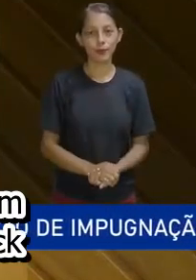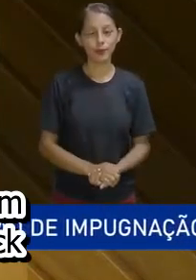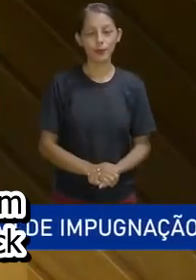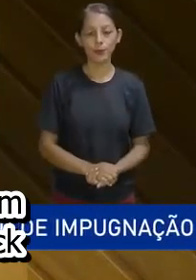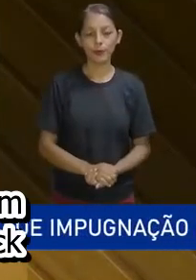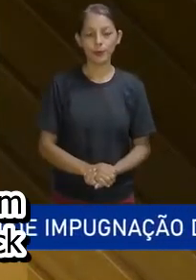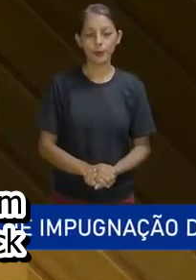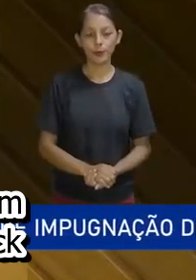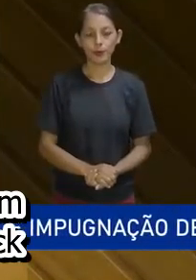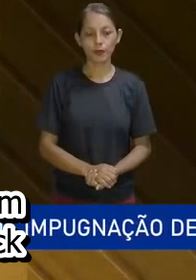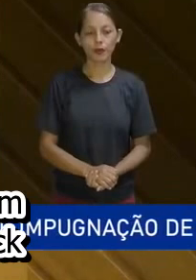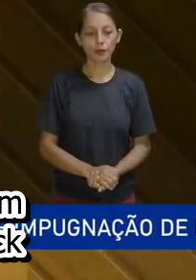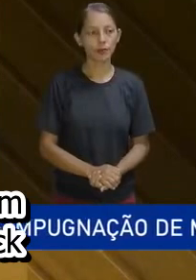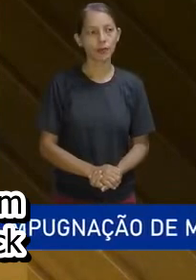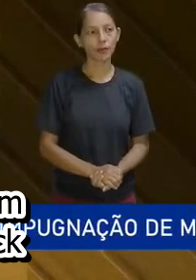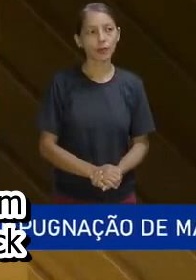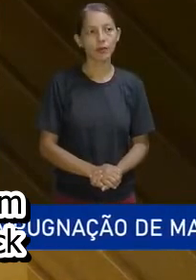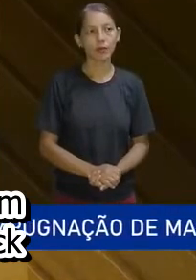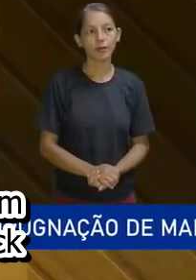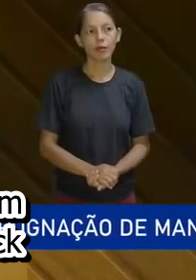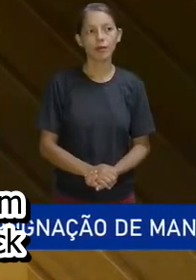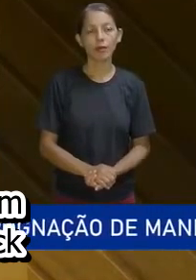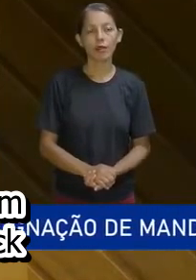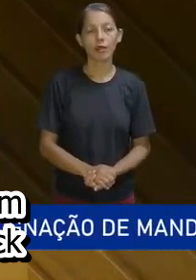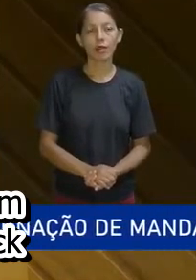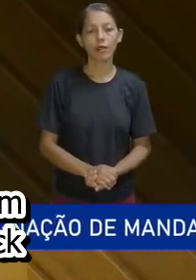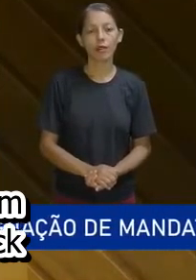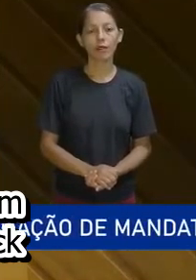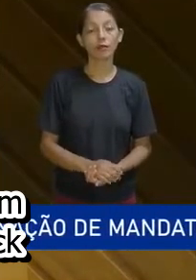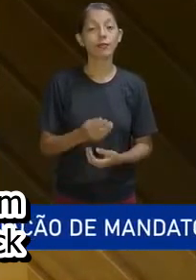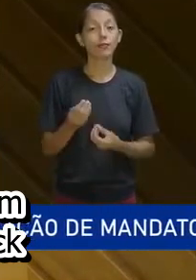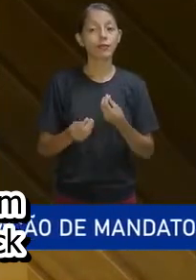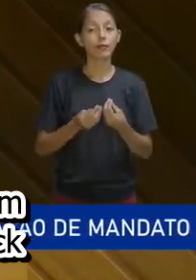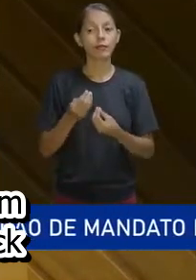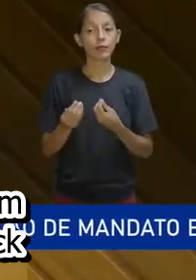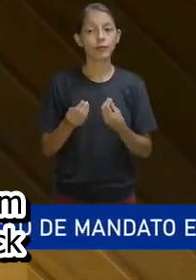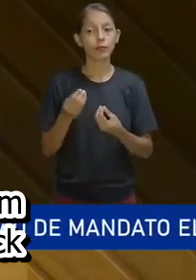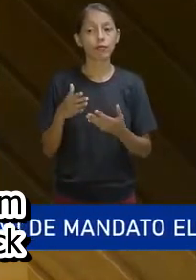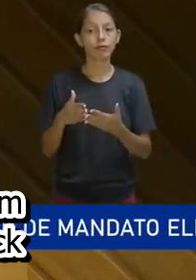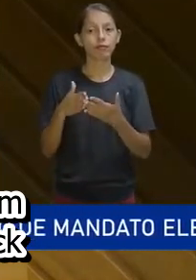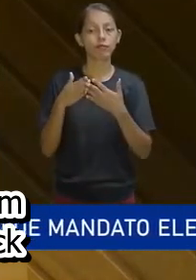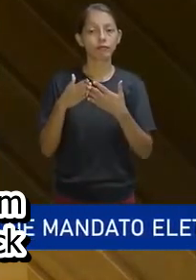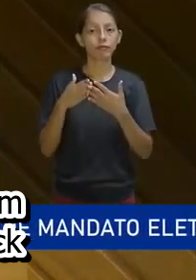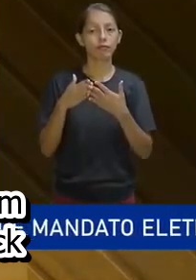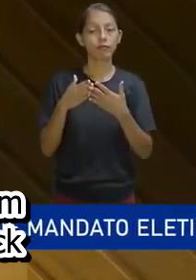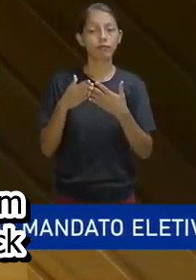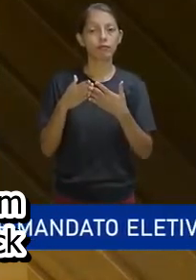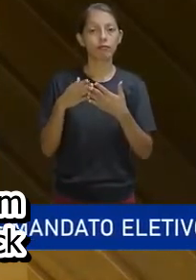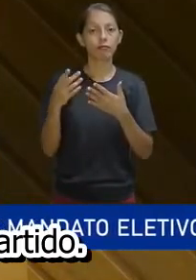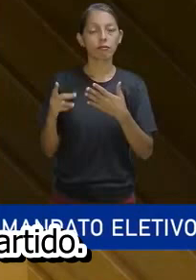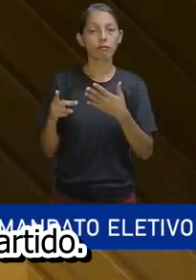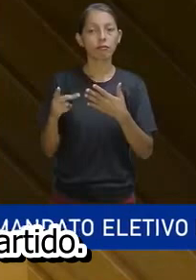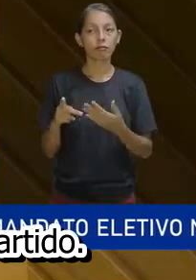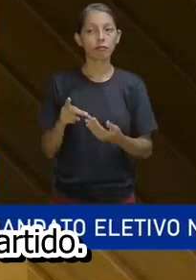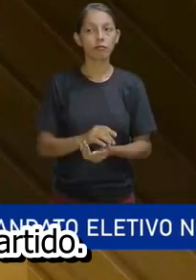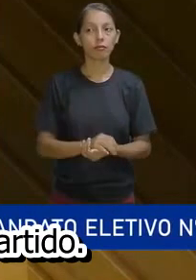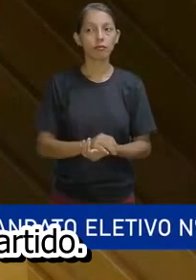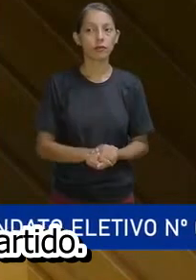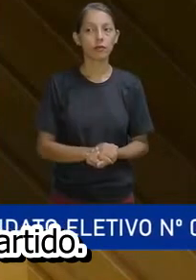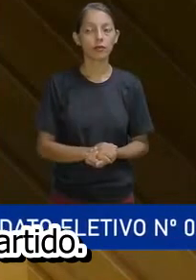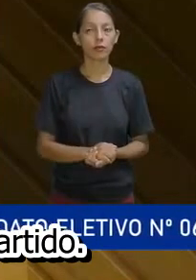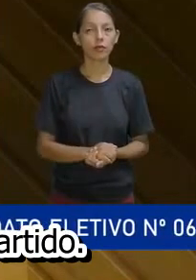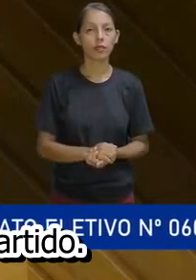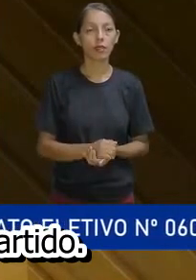A Procuradoria Eleitoral se equivocou quando, em seu parecer, afirmou que o vereador Alan Patrick de